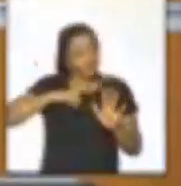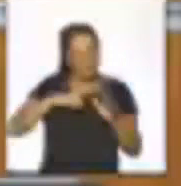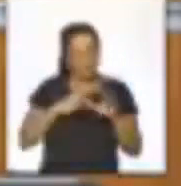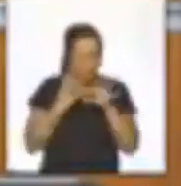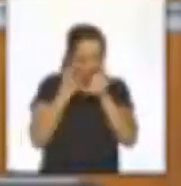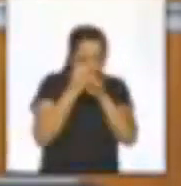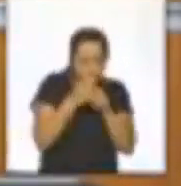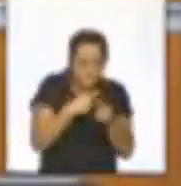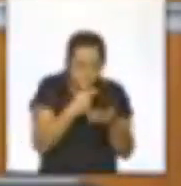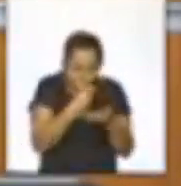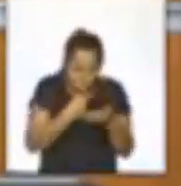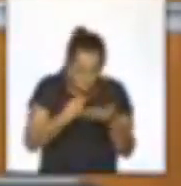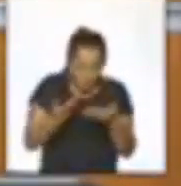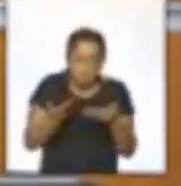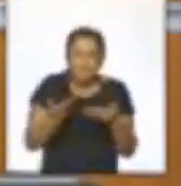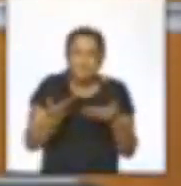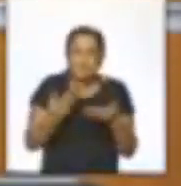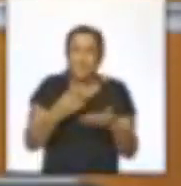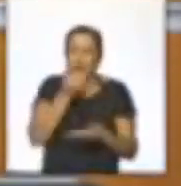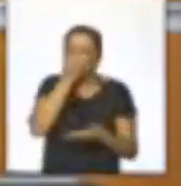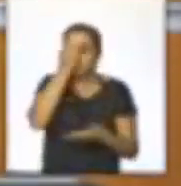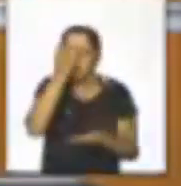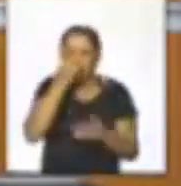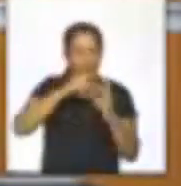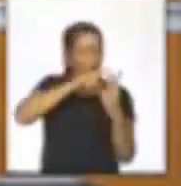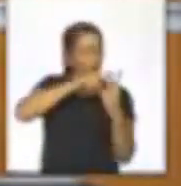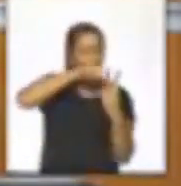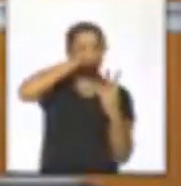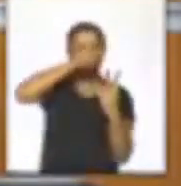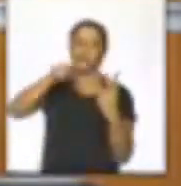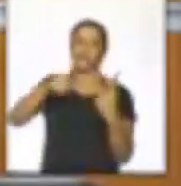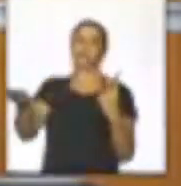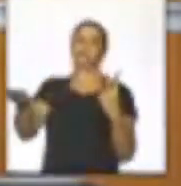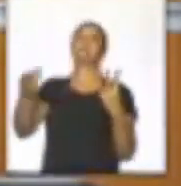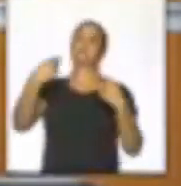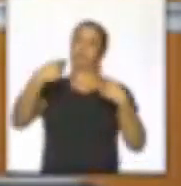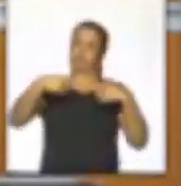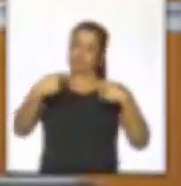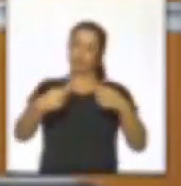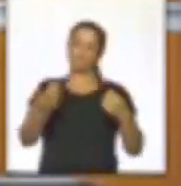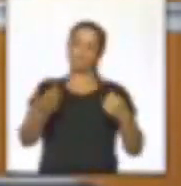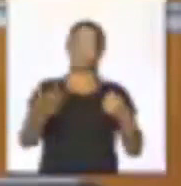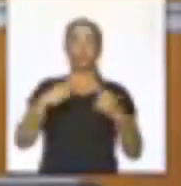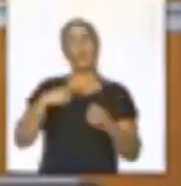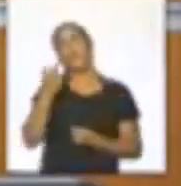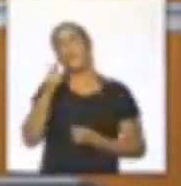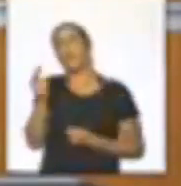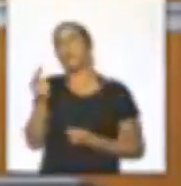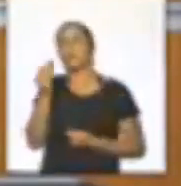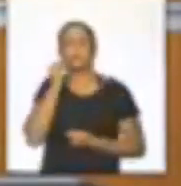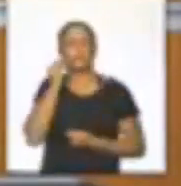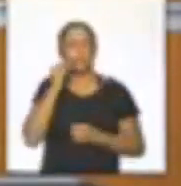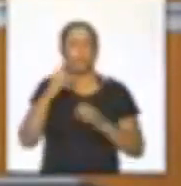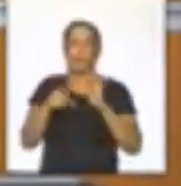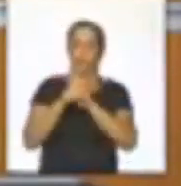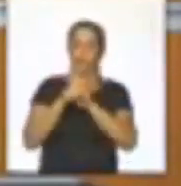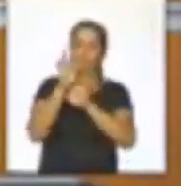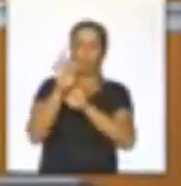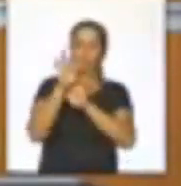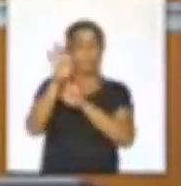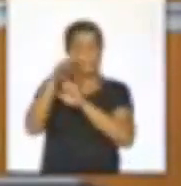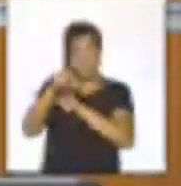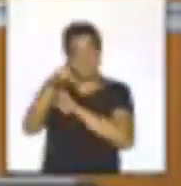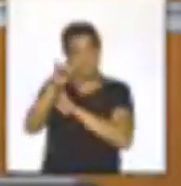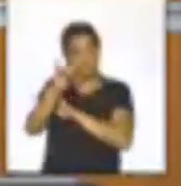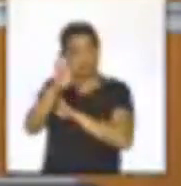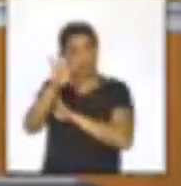raiz quadrada. Vamos pegar um outro caso. Você foi utilizar lá o Teorema de Pitágoras,